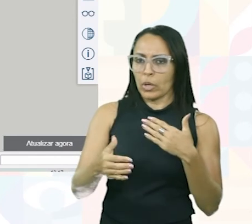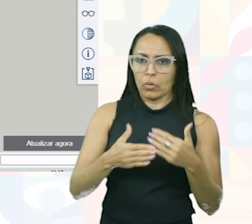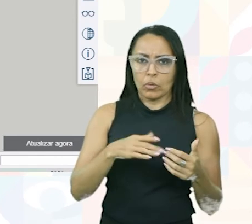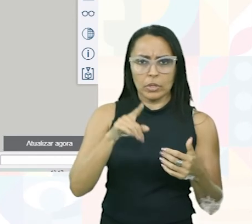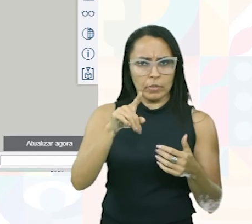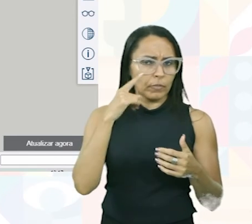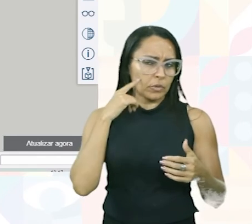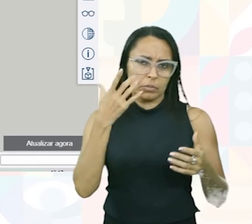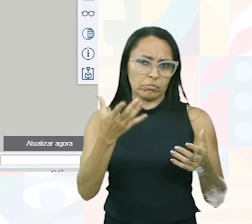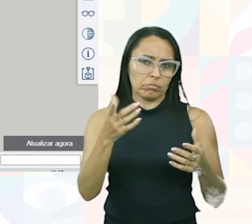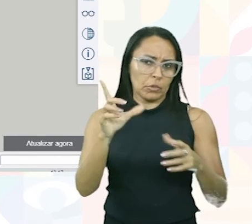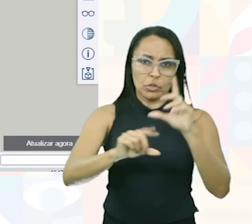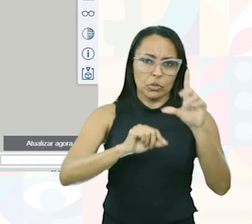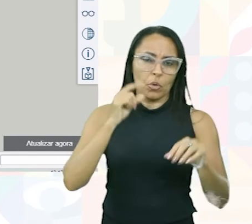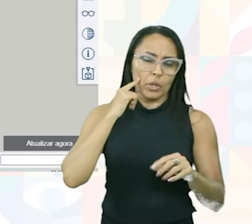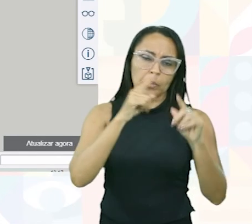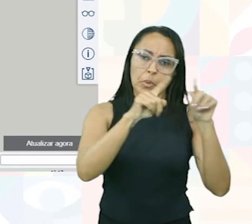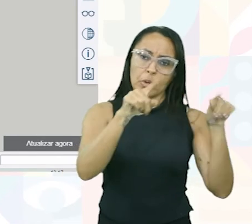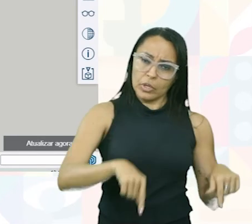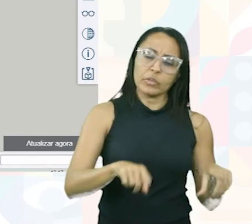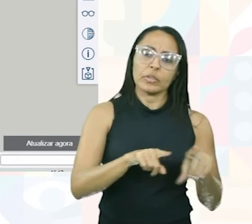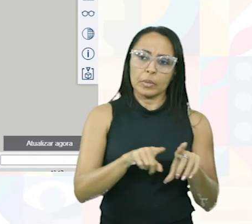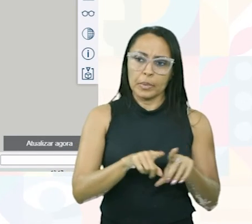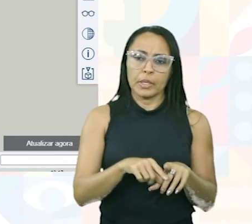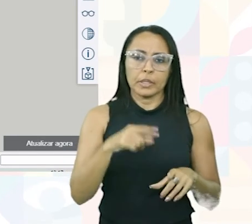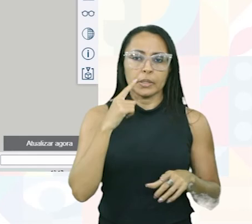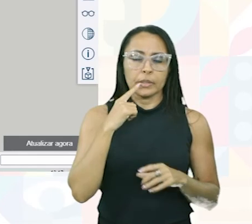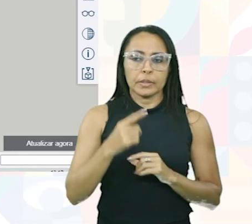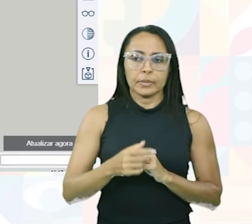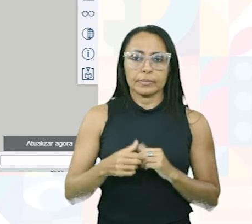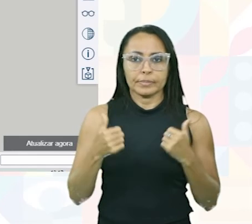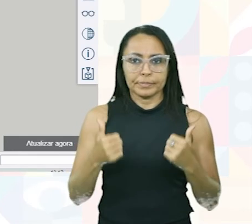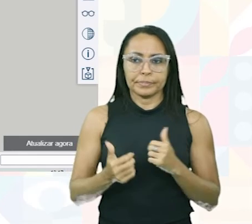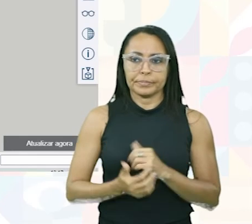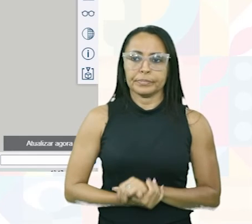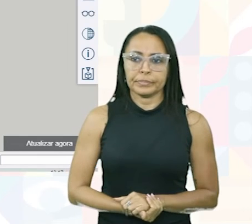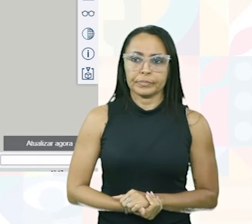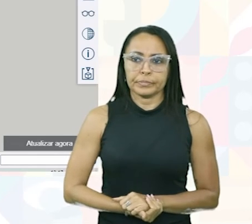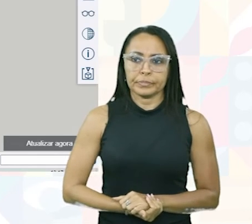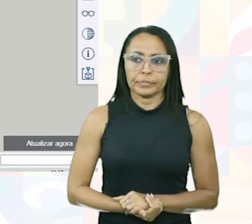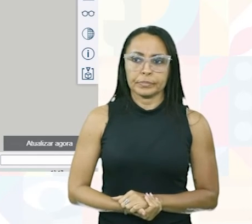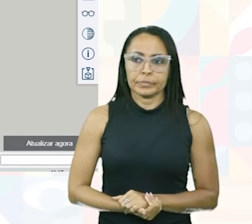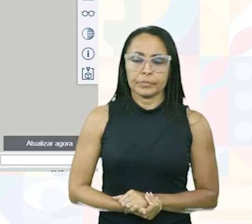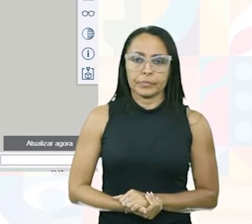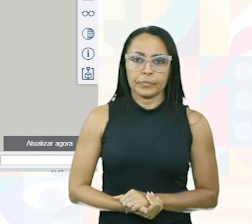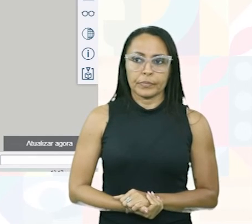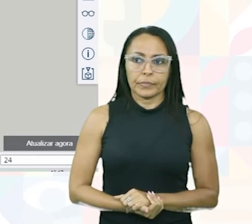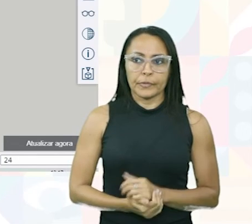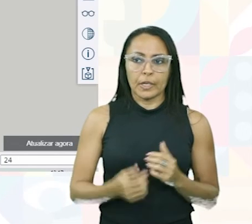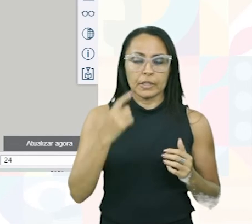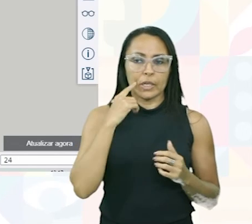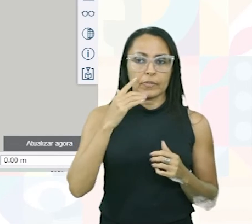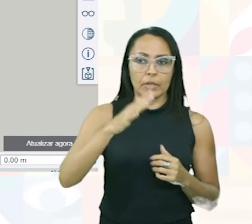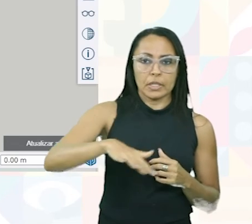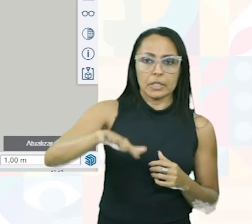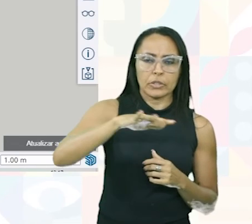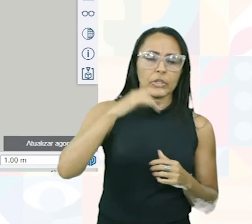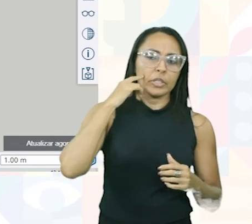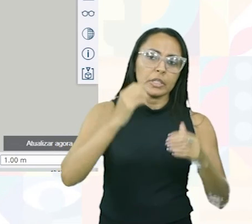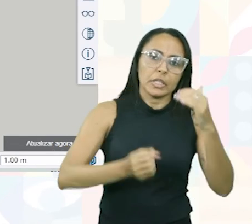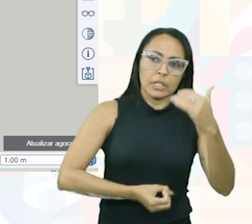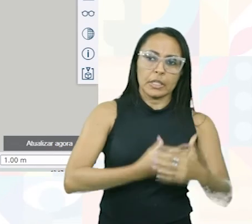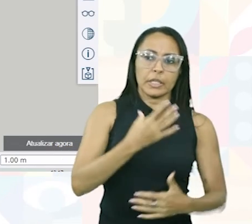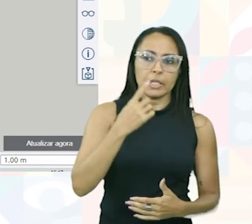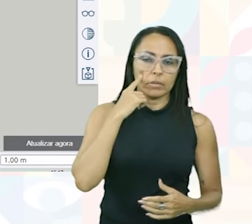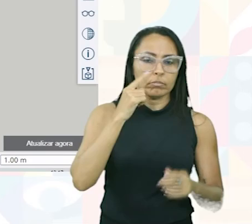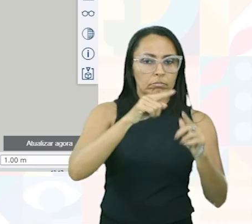e a necessidade do projeto também que vai definir, certo? Através dessa ferramenta aqui a gente cria círculos,